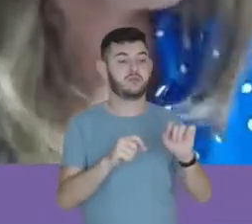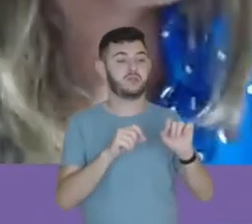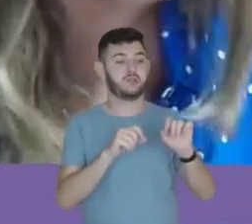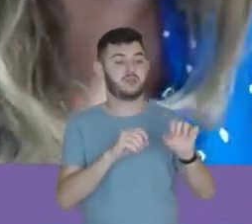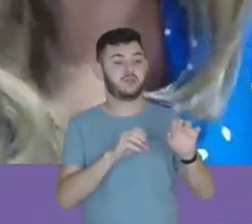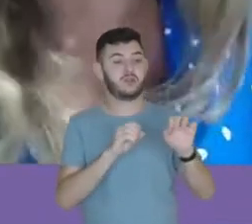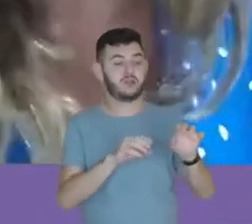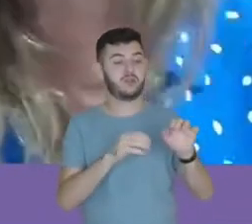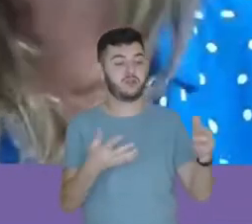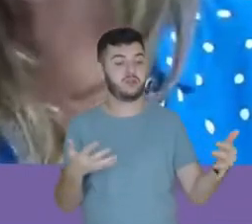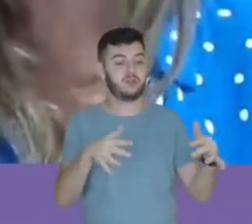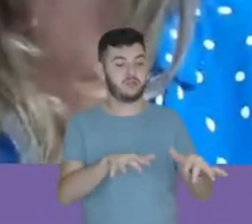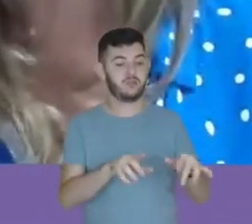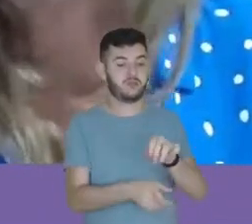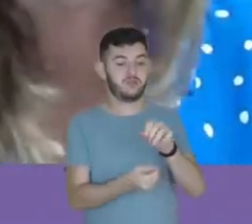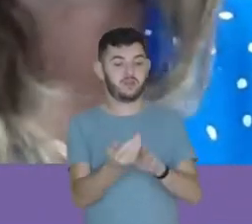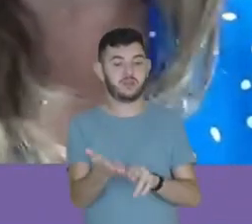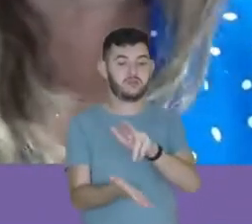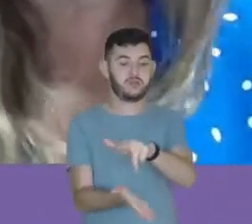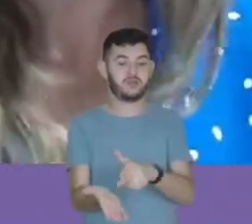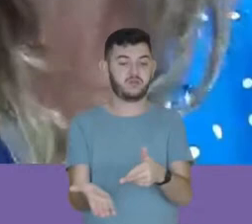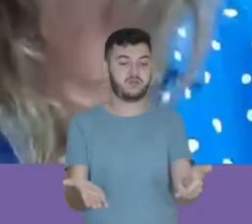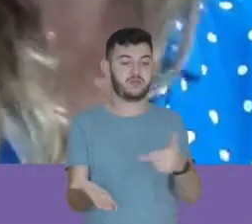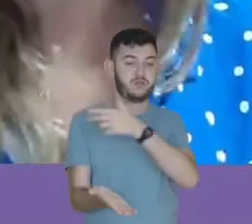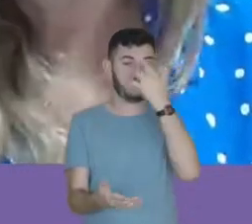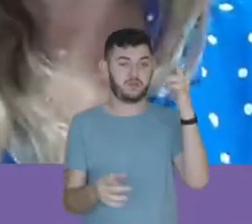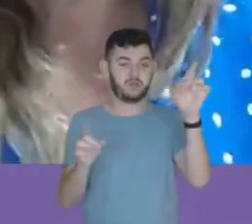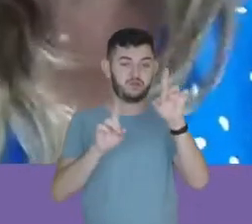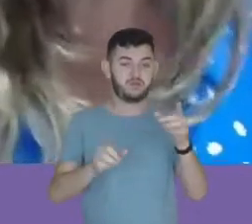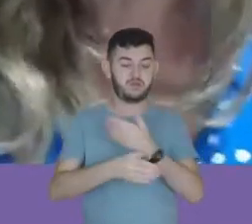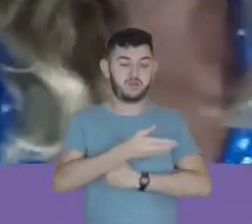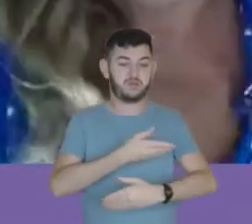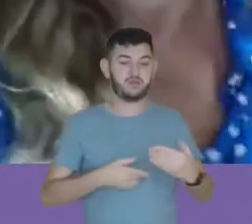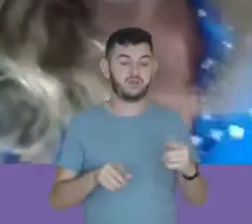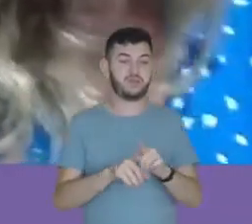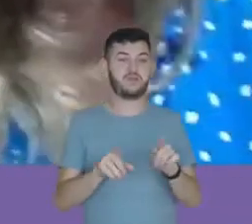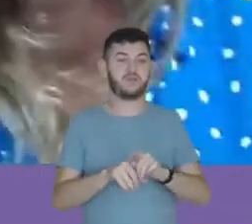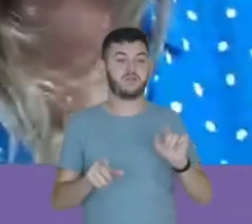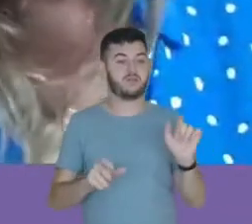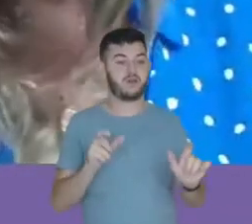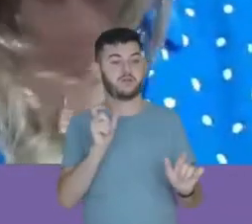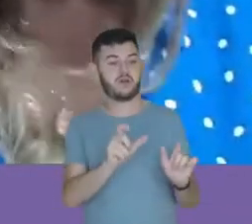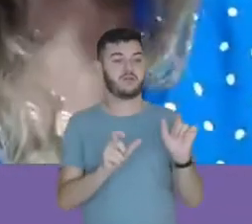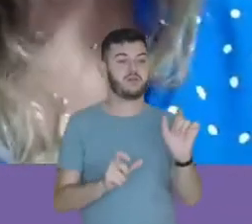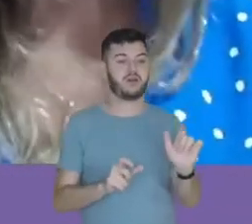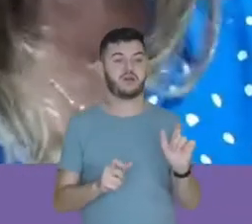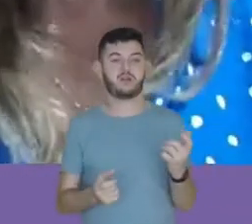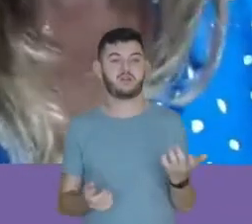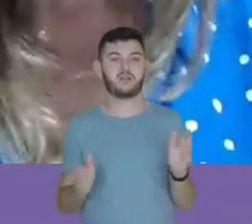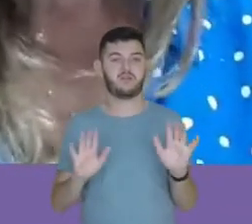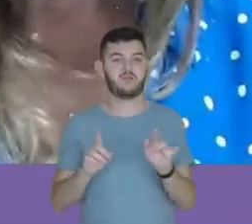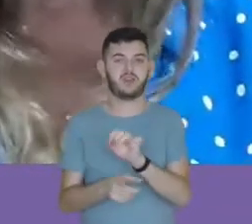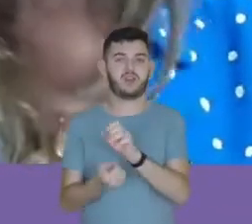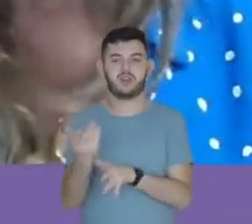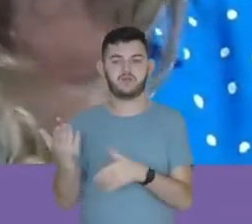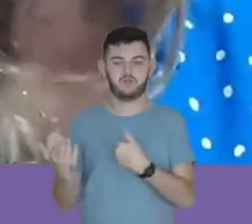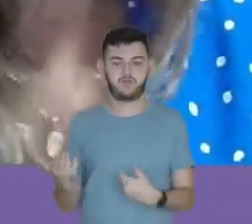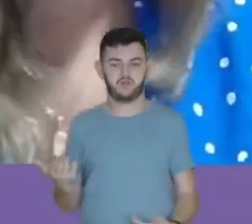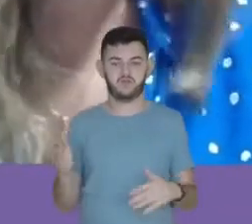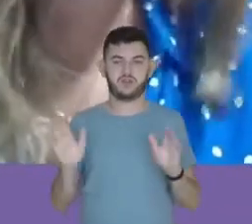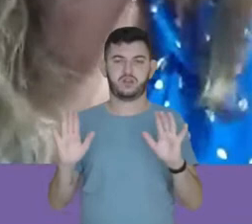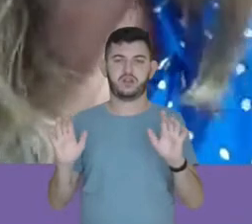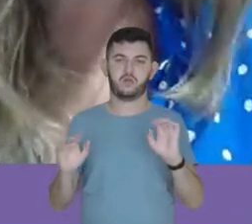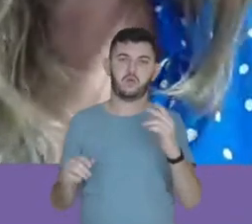pela Convenção, internacionalmente, pelas pessoas com deficiência, não foi por um governo ou por